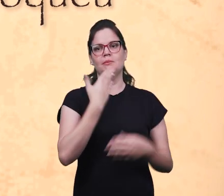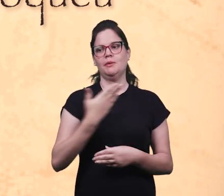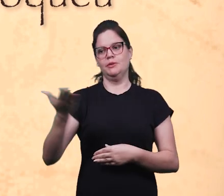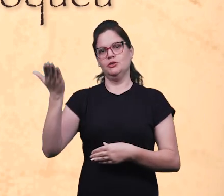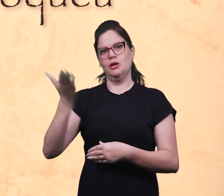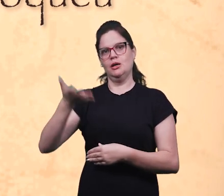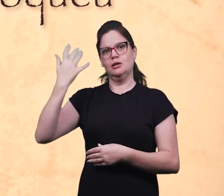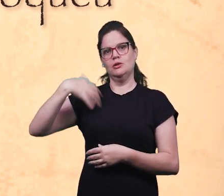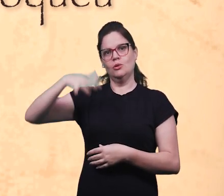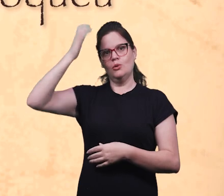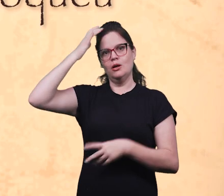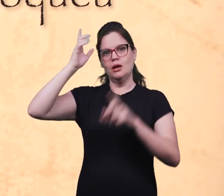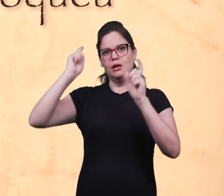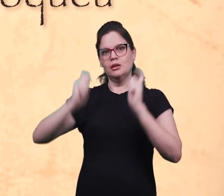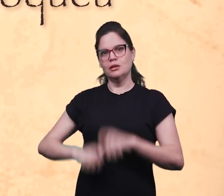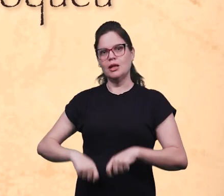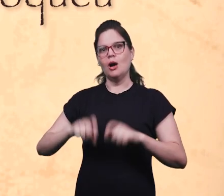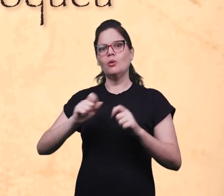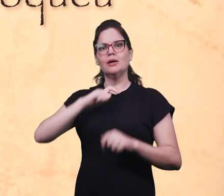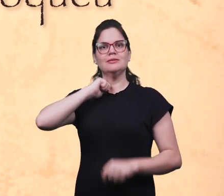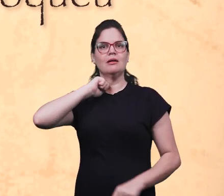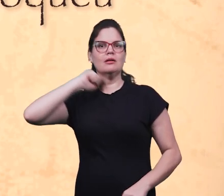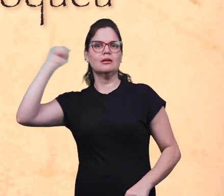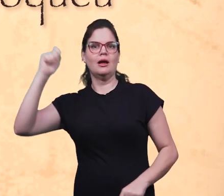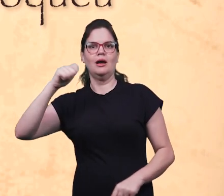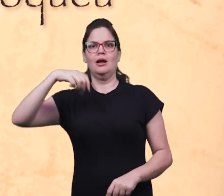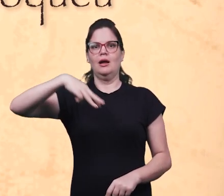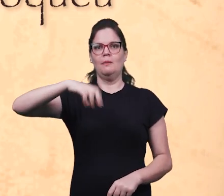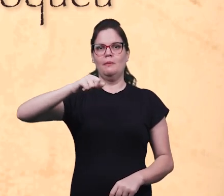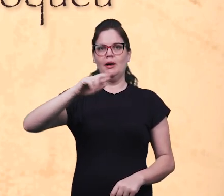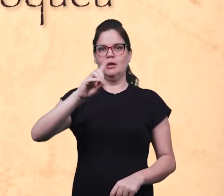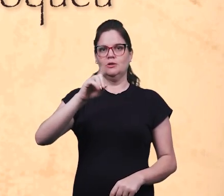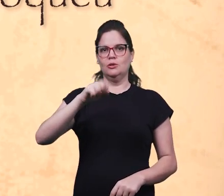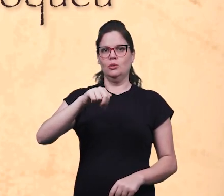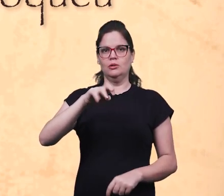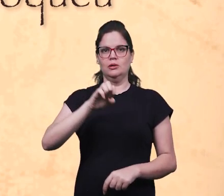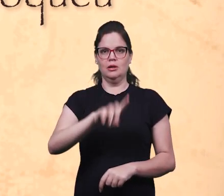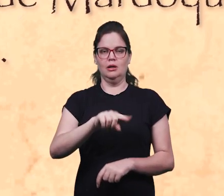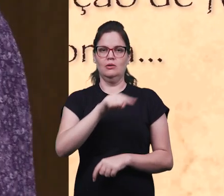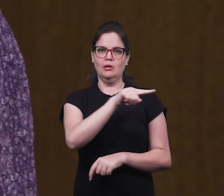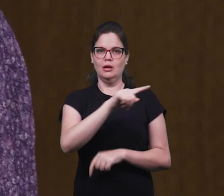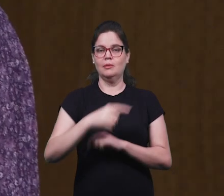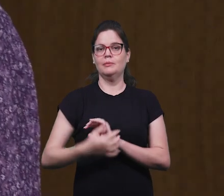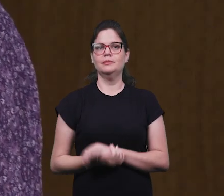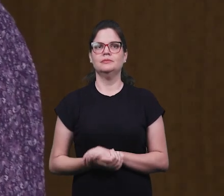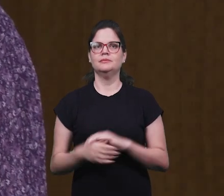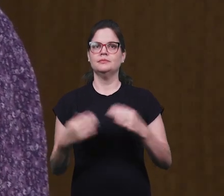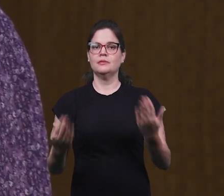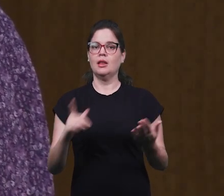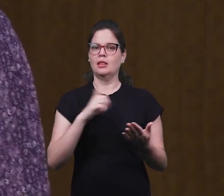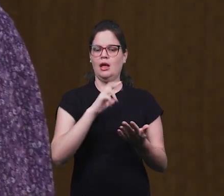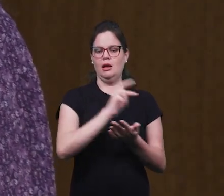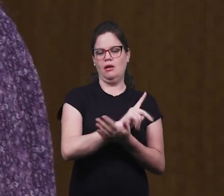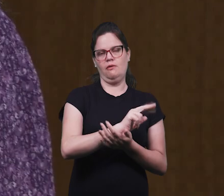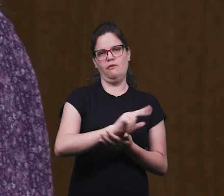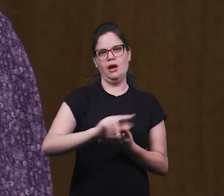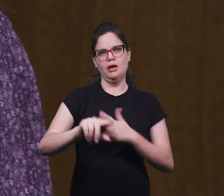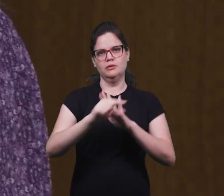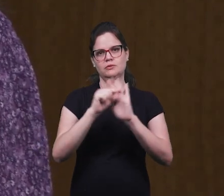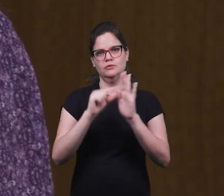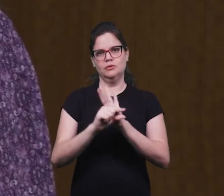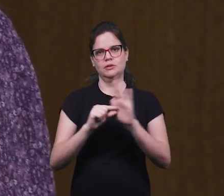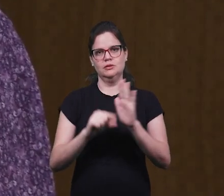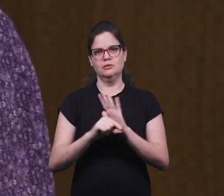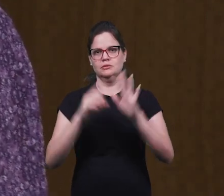ao rei que autorizasse a execução de Mardoqueu na forca, e por aí vai. Então, são vários versículos que descrevem